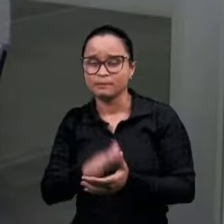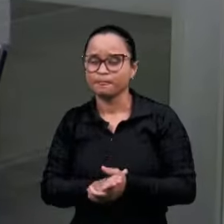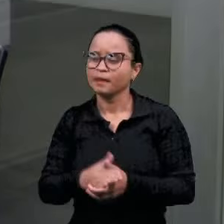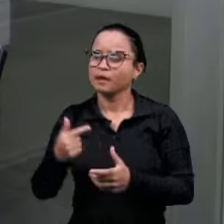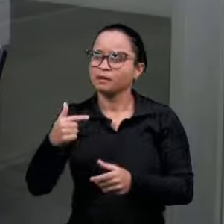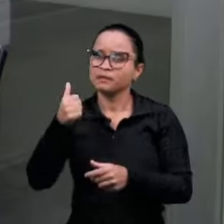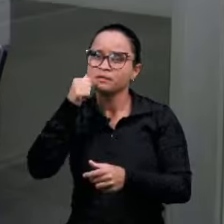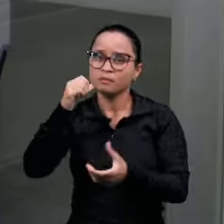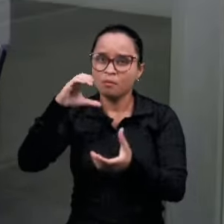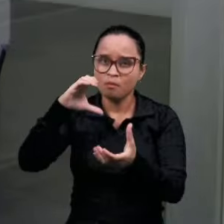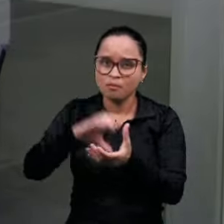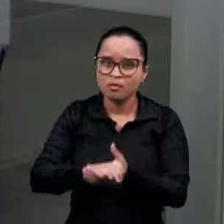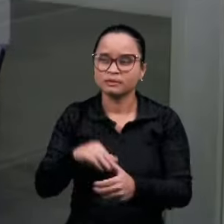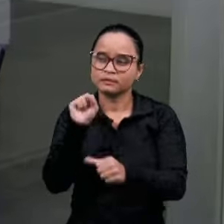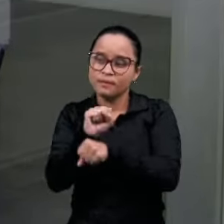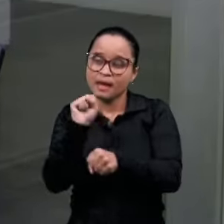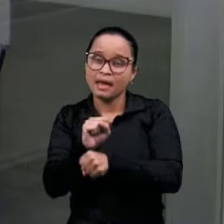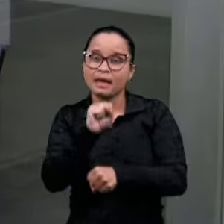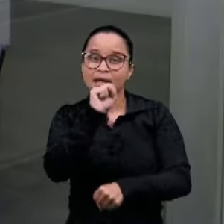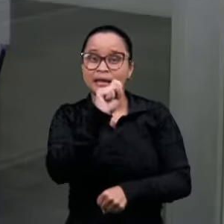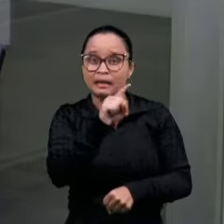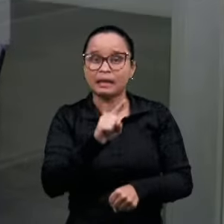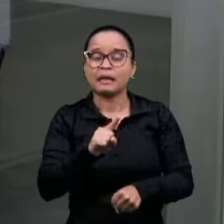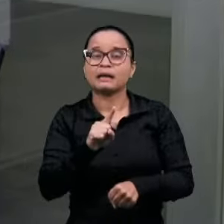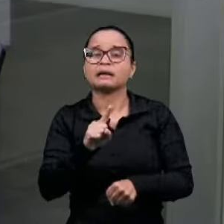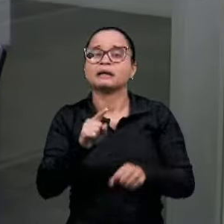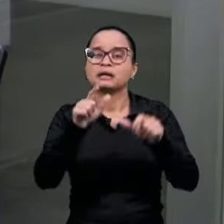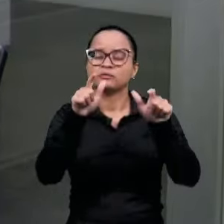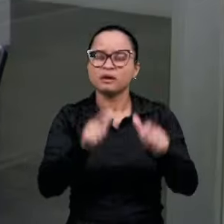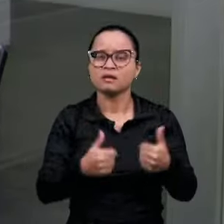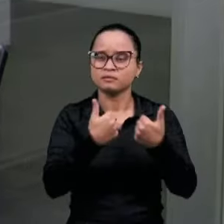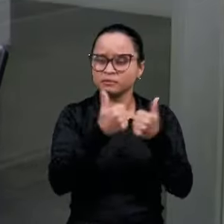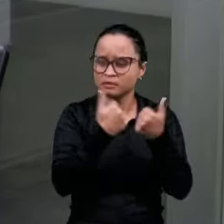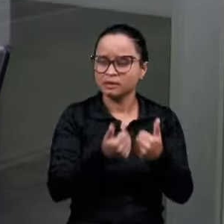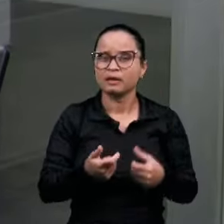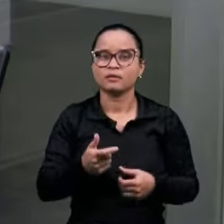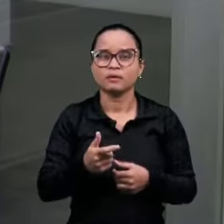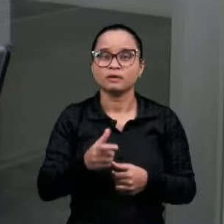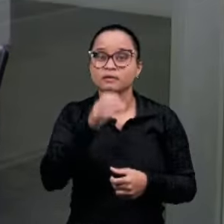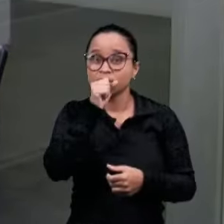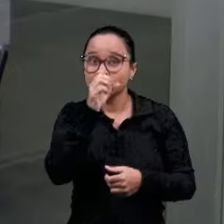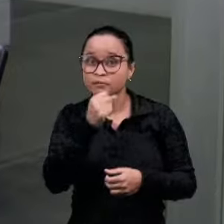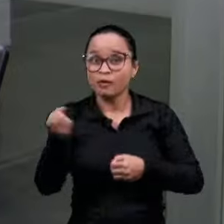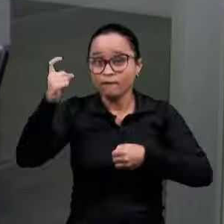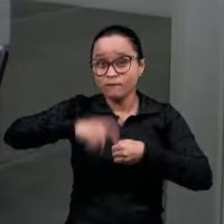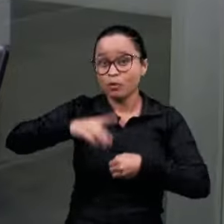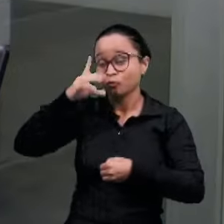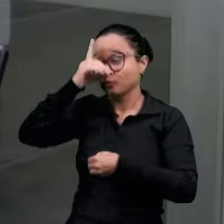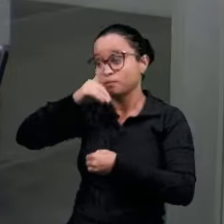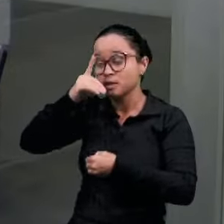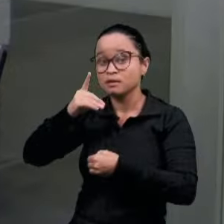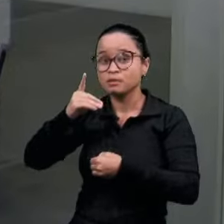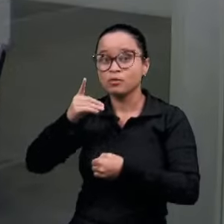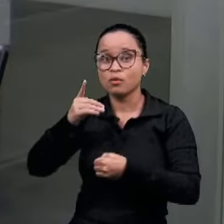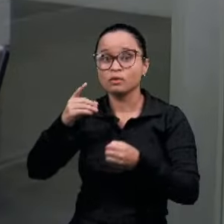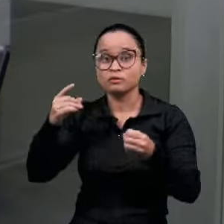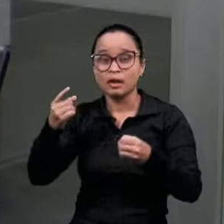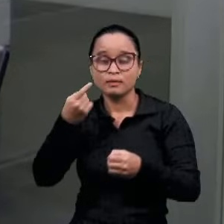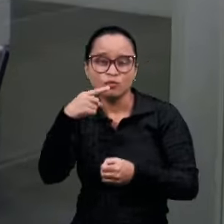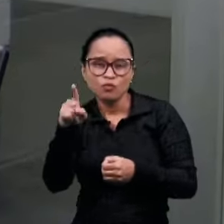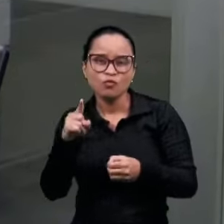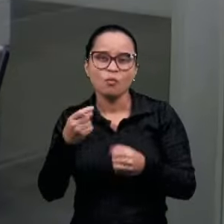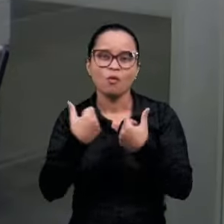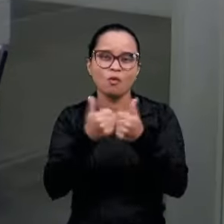ônibus, a gente sobe, eu passo sábado, domingo, eu volto domingo no último ônibus, depois do culto. Se me permita